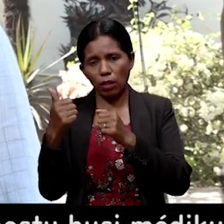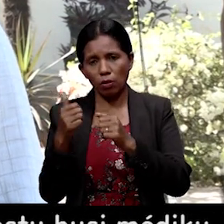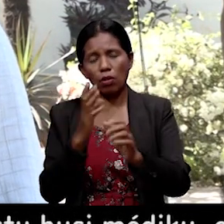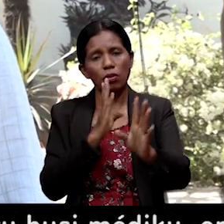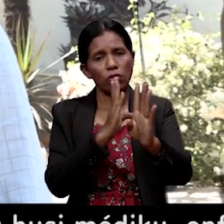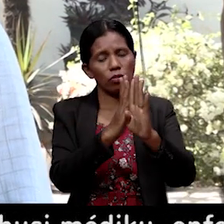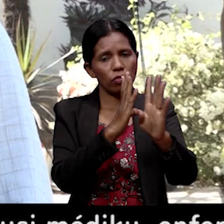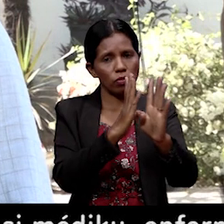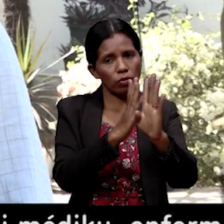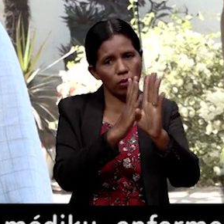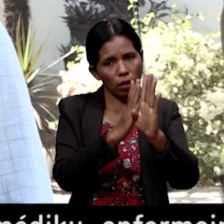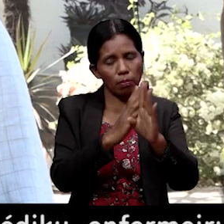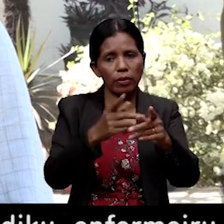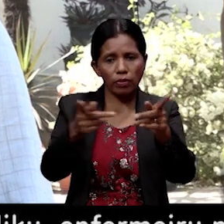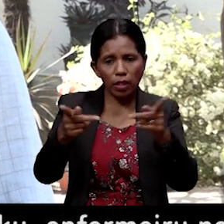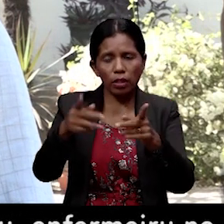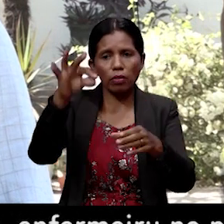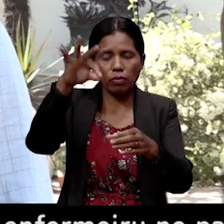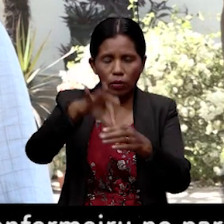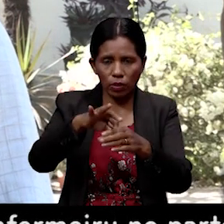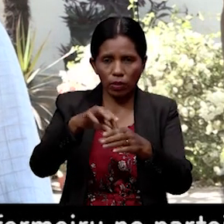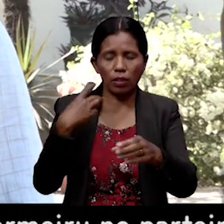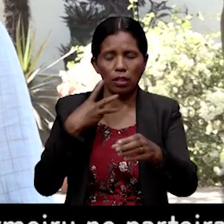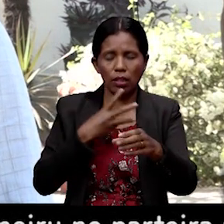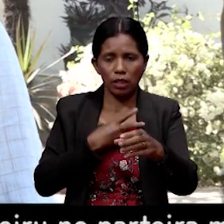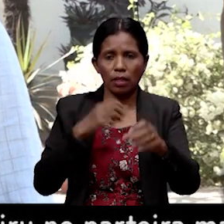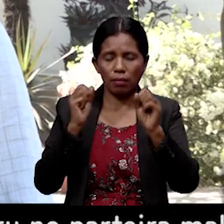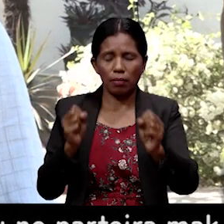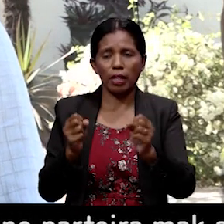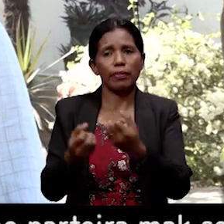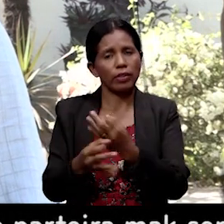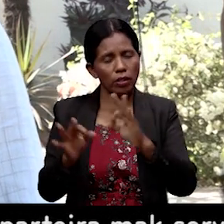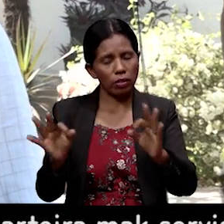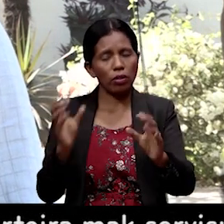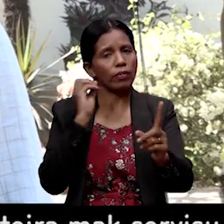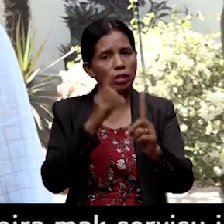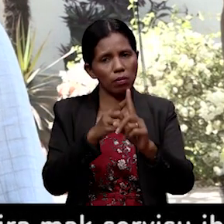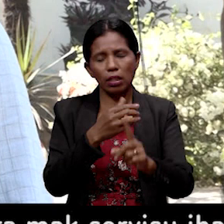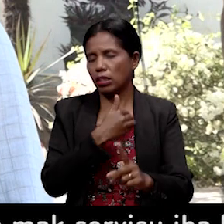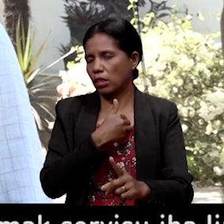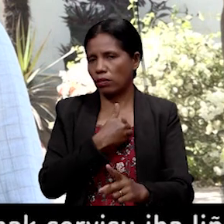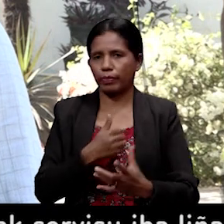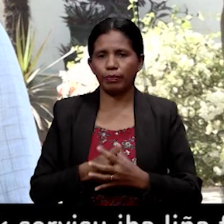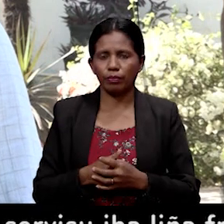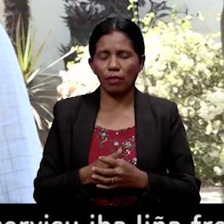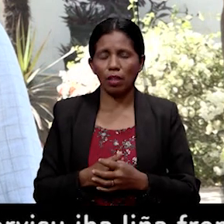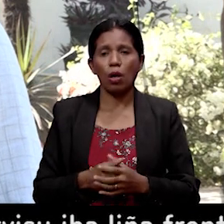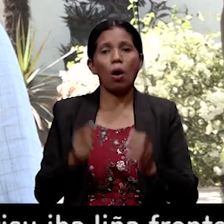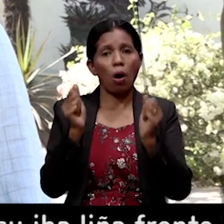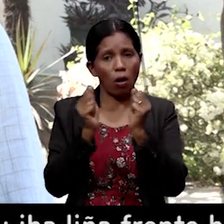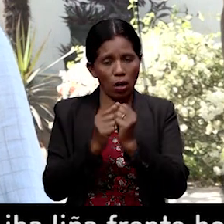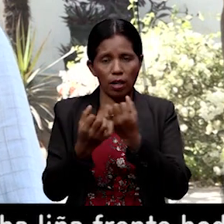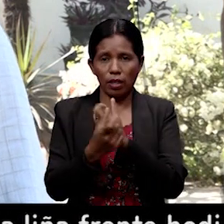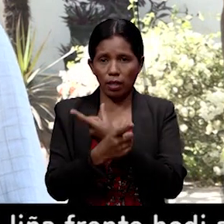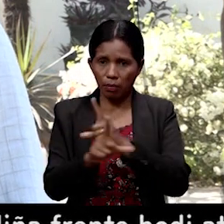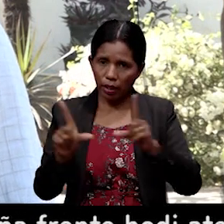Nian, será que Ita atinge o objetivo Sira Ne, Hirakne, Kassidauk? Nebeho liberdade, devemos que Ita